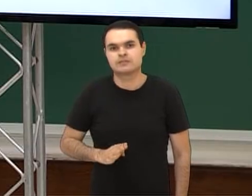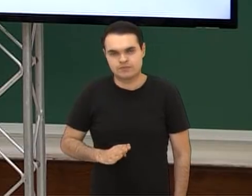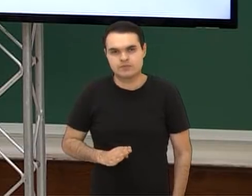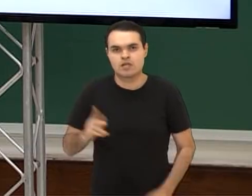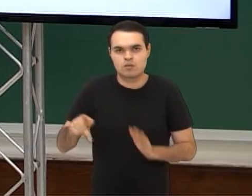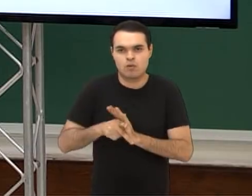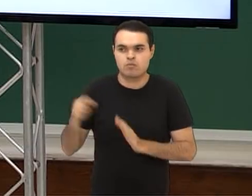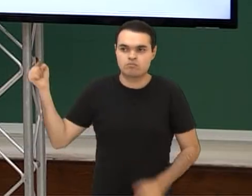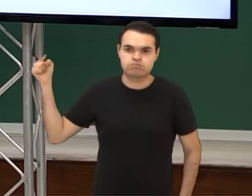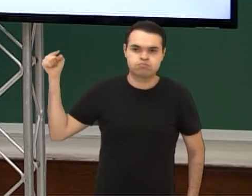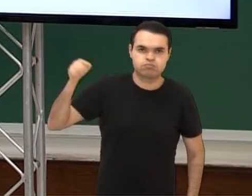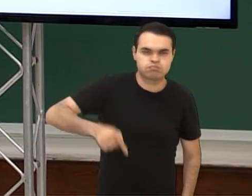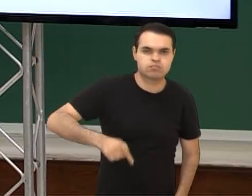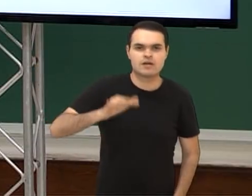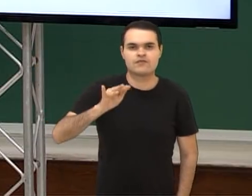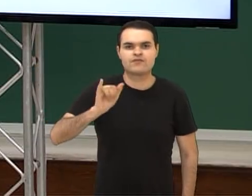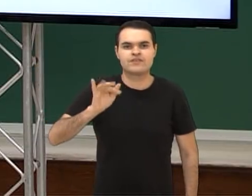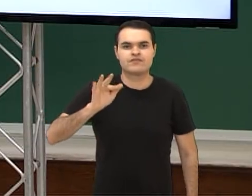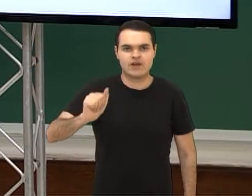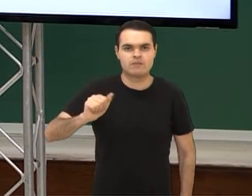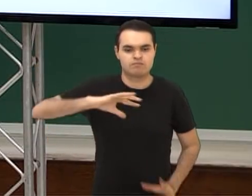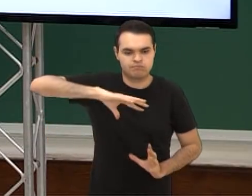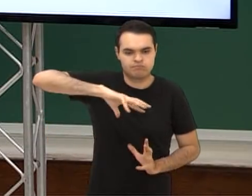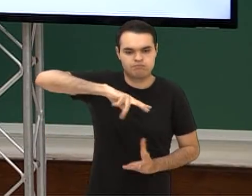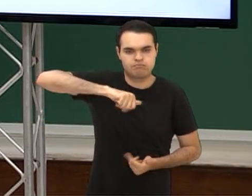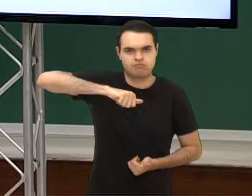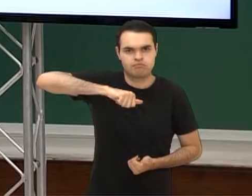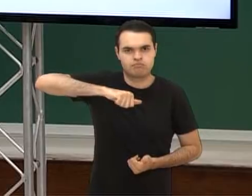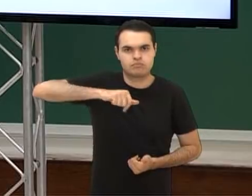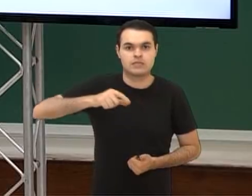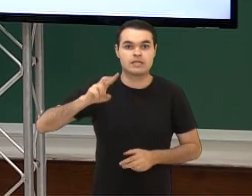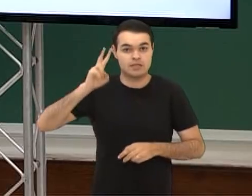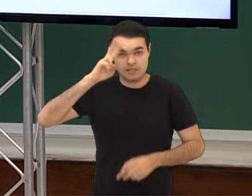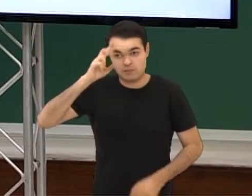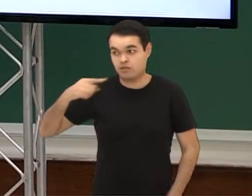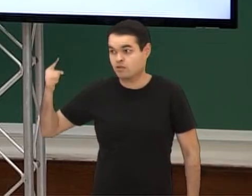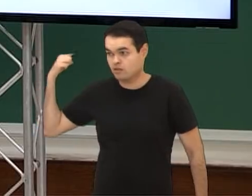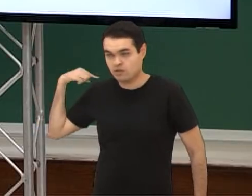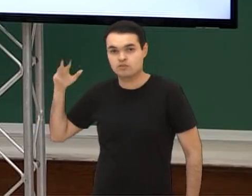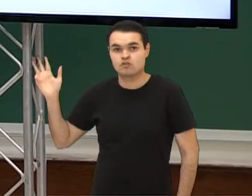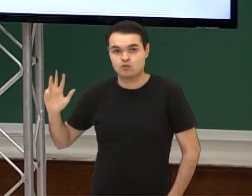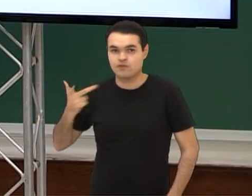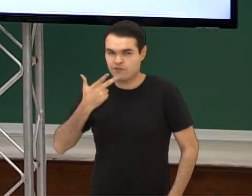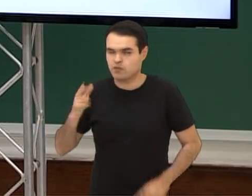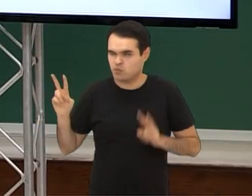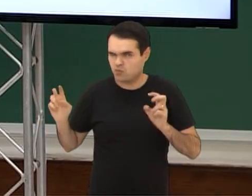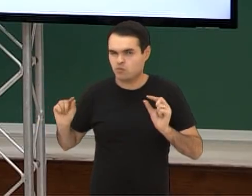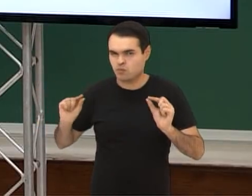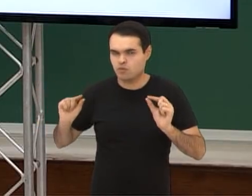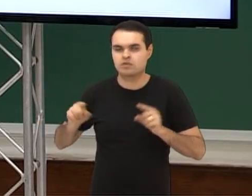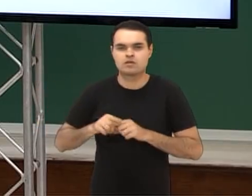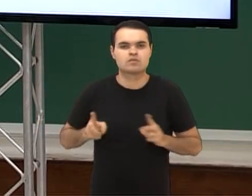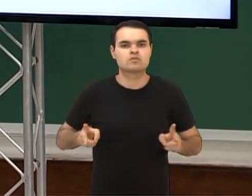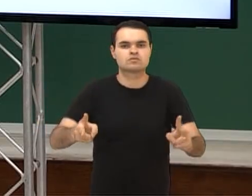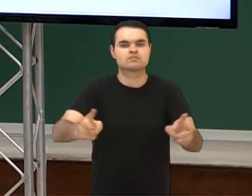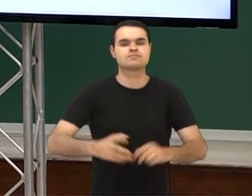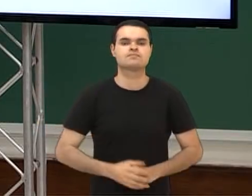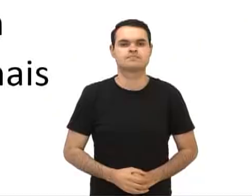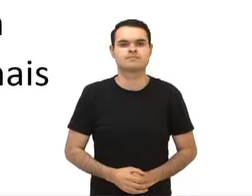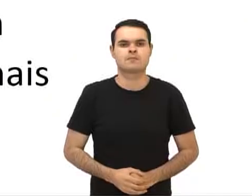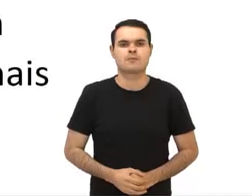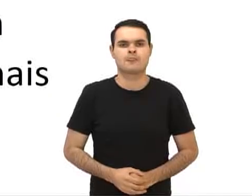do Mundo de futebol FIFA. Lembra que em aula anterior, lá do governo Lula, a gente já tinha comentado sobre isso. Continuando,